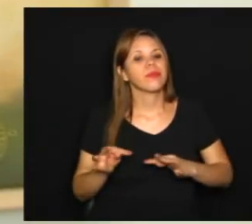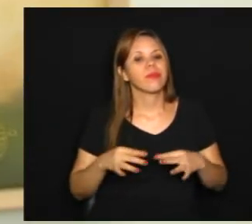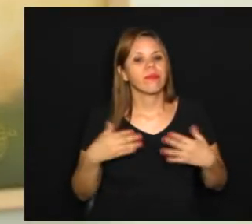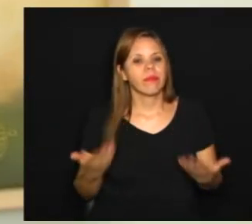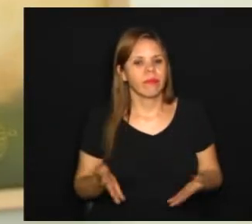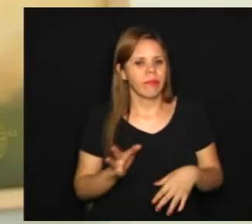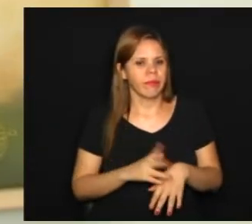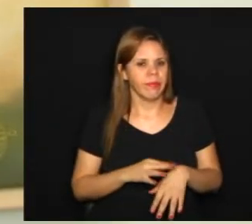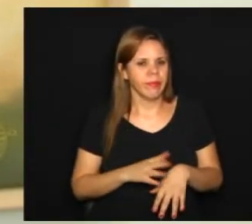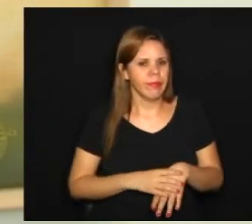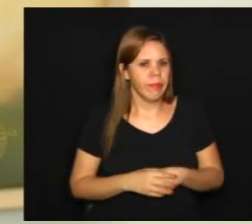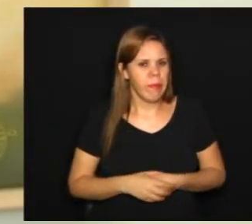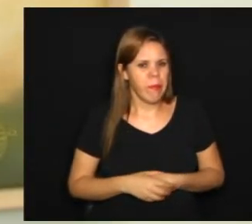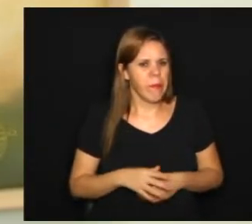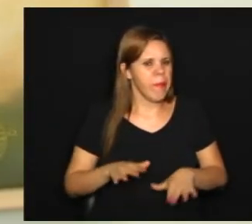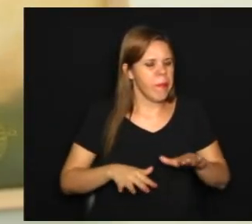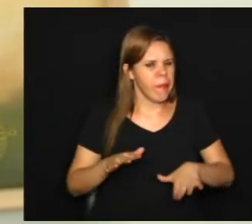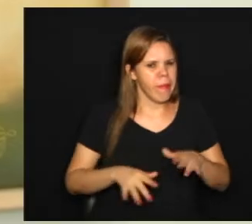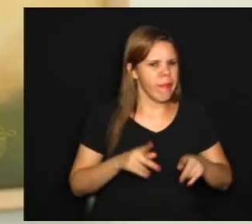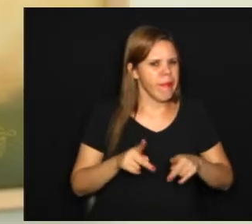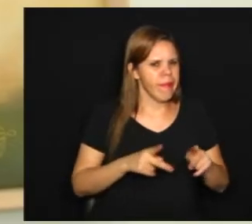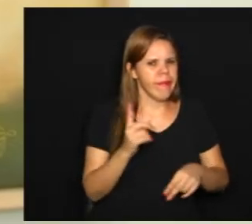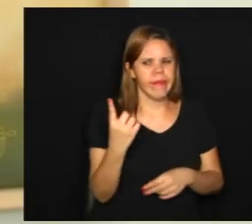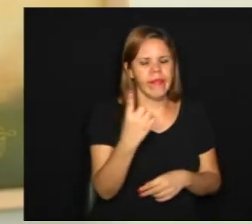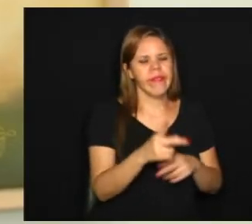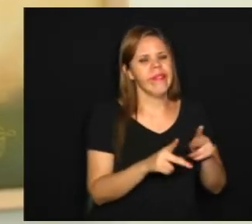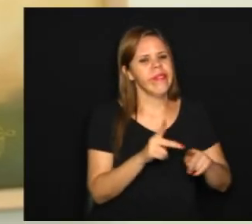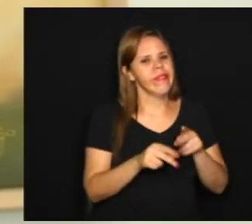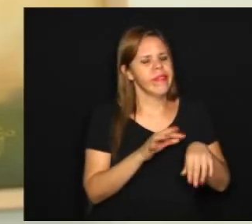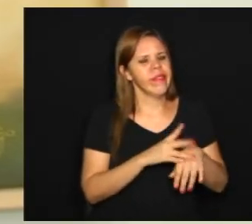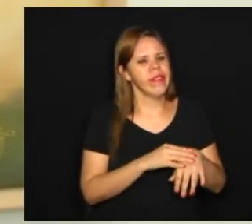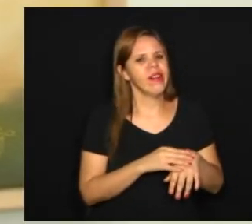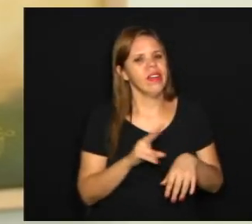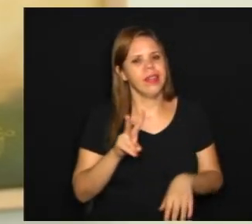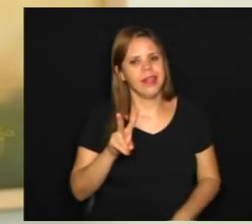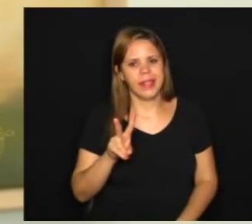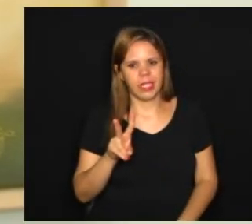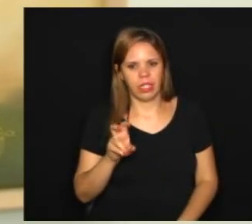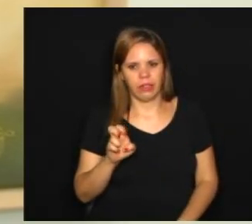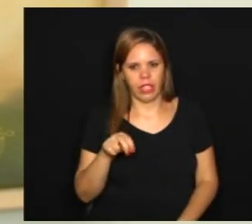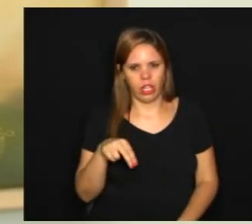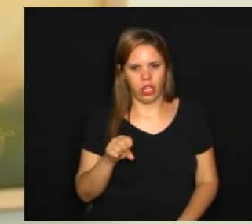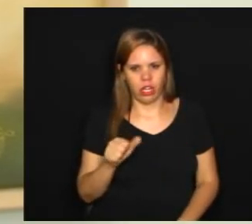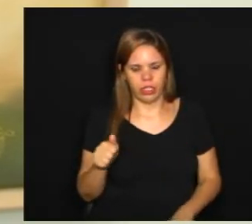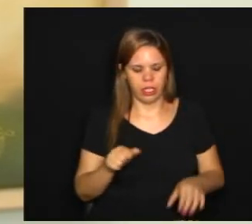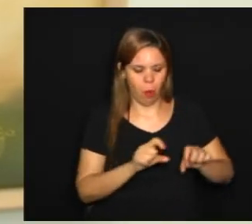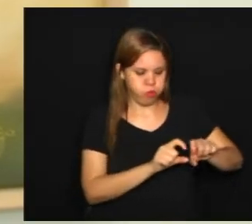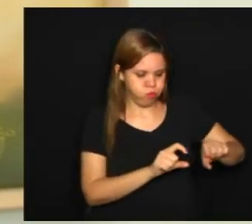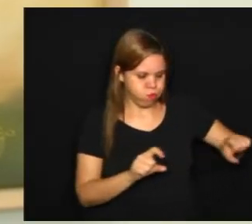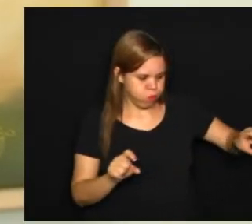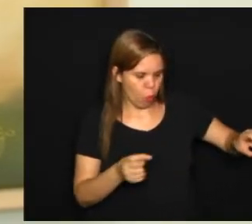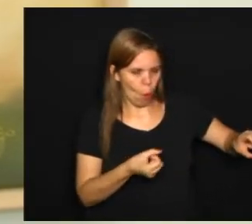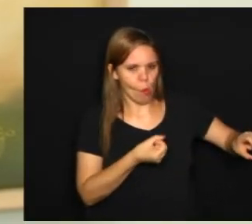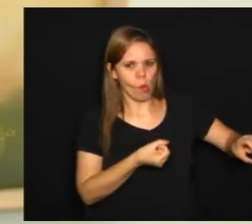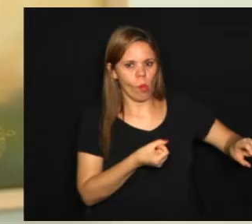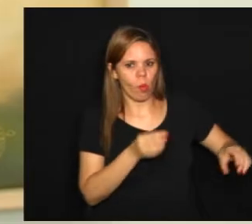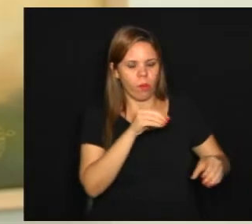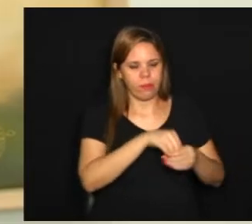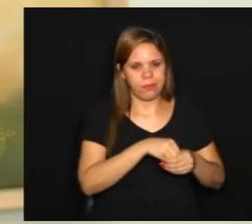uma concentração menor de oxigênio e a pessoa fica mais tempo parada, sentada, e isso pode levar à formação de um